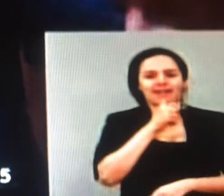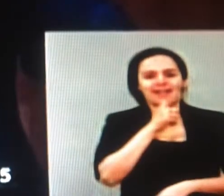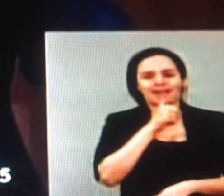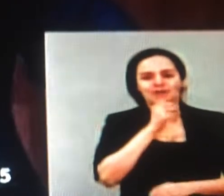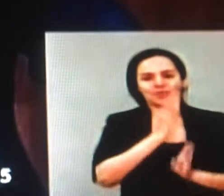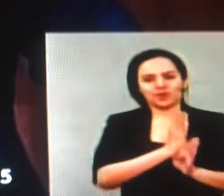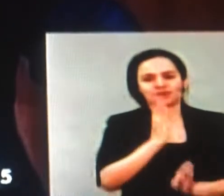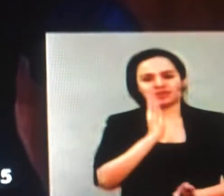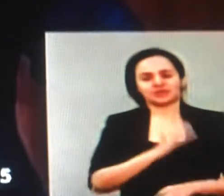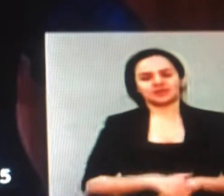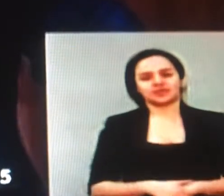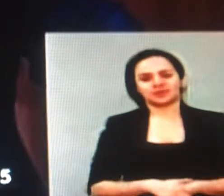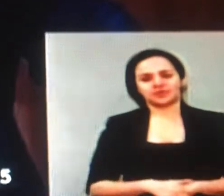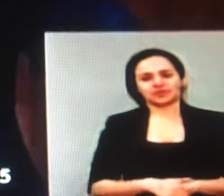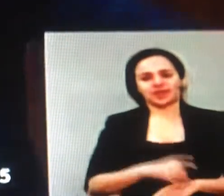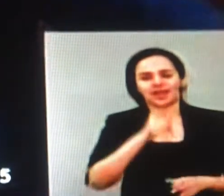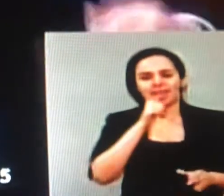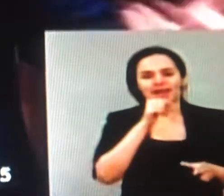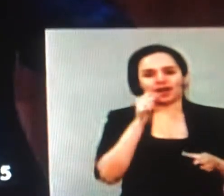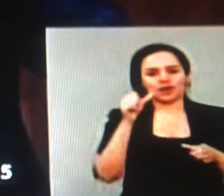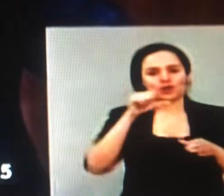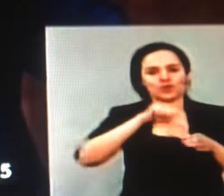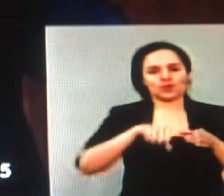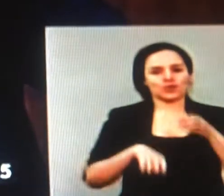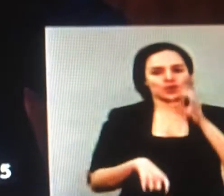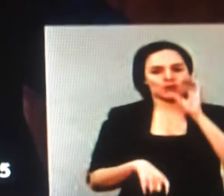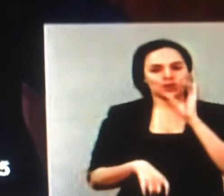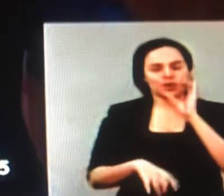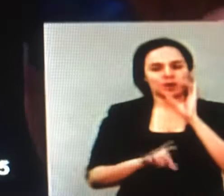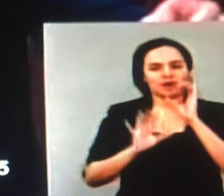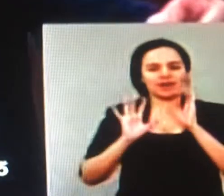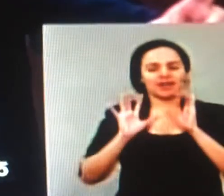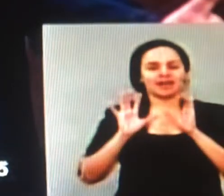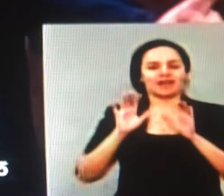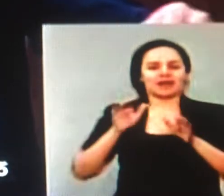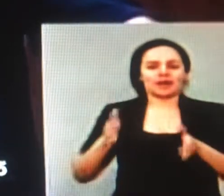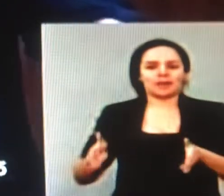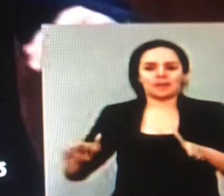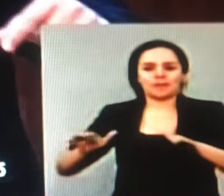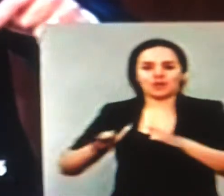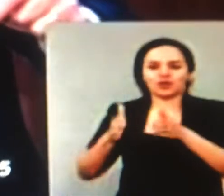gole. Bota um copo aí, não é mais no pote, não, porque antes era no pote, mas só para contribuir.